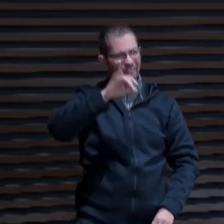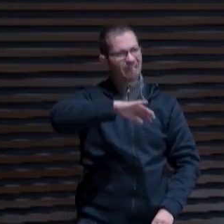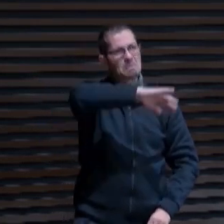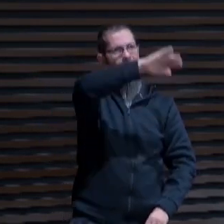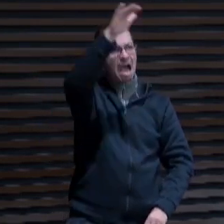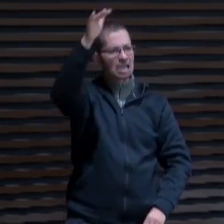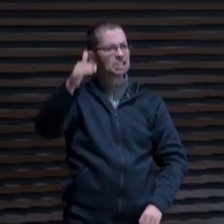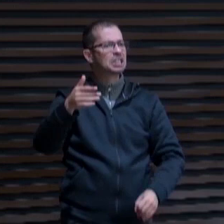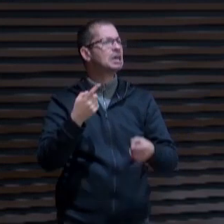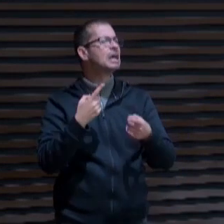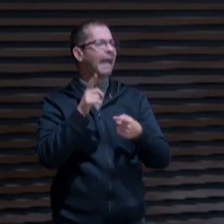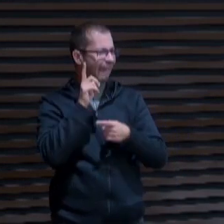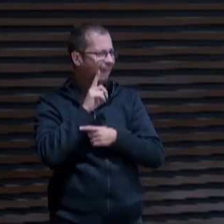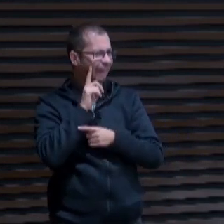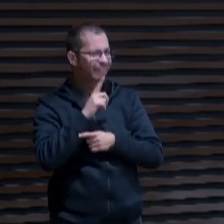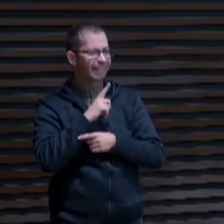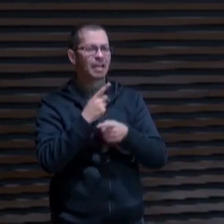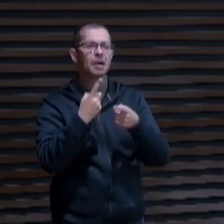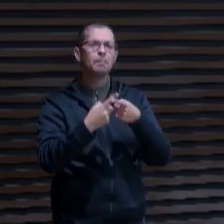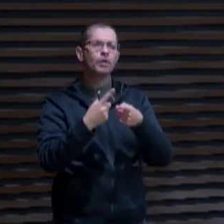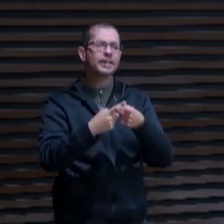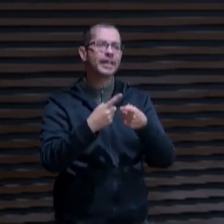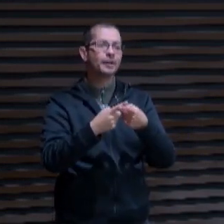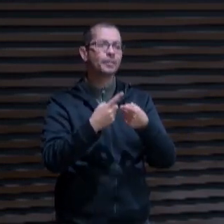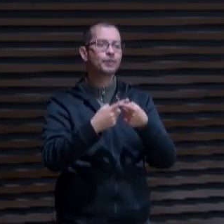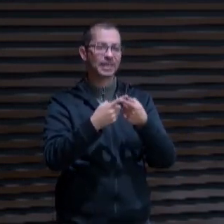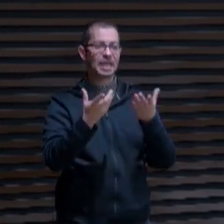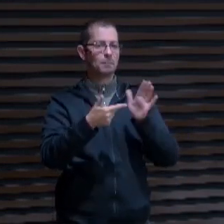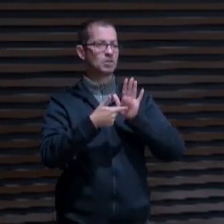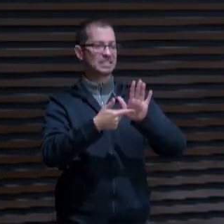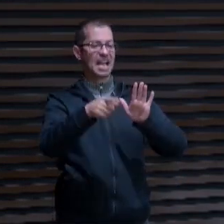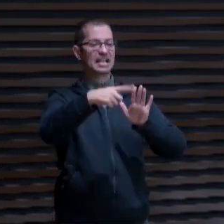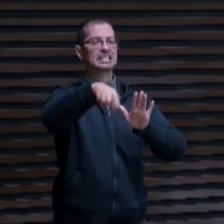Deus. E o que diz o versículo 7 a 9?